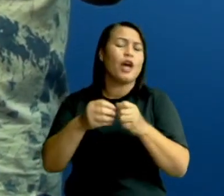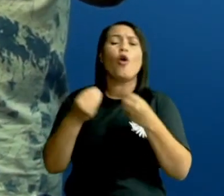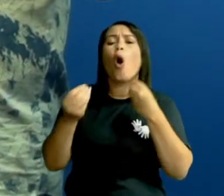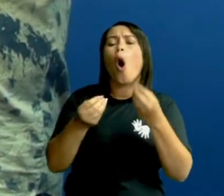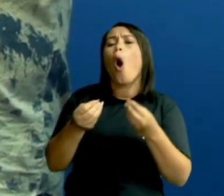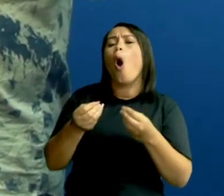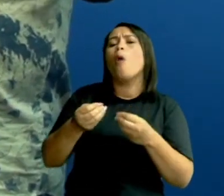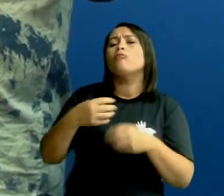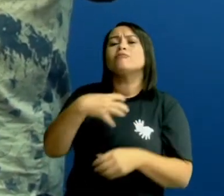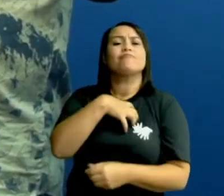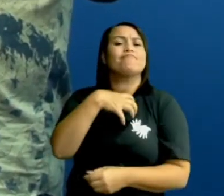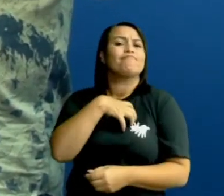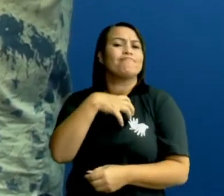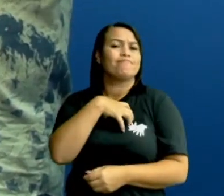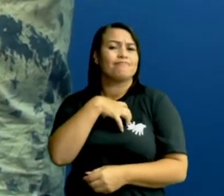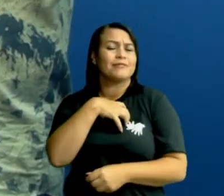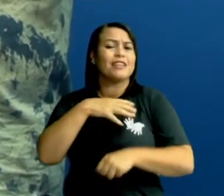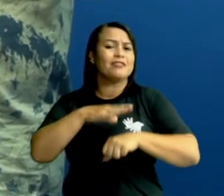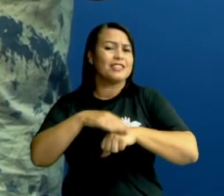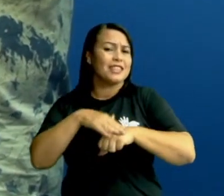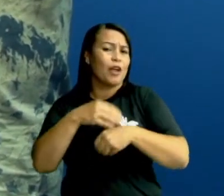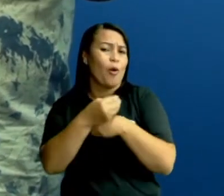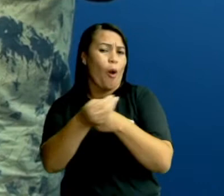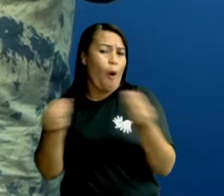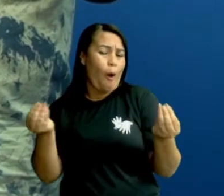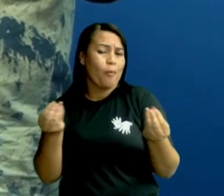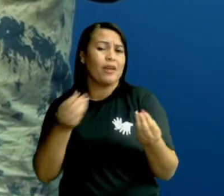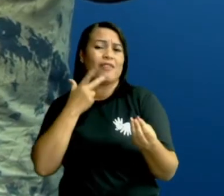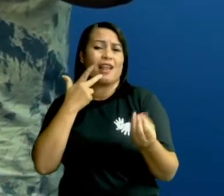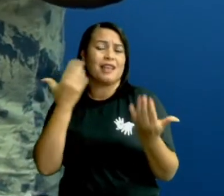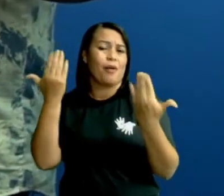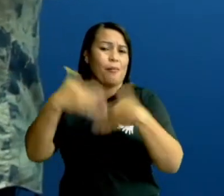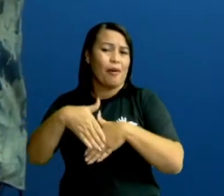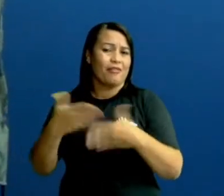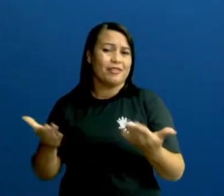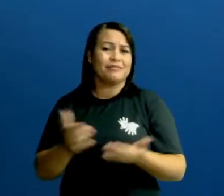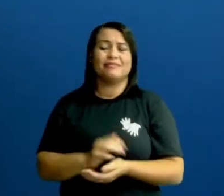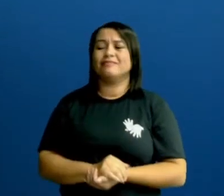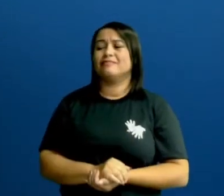o modo, qual foi a maneira como esses alunos realizaram a prova?